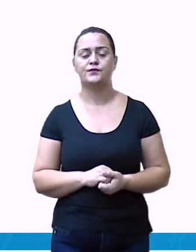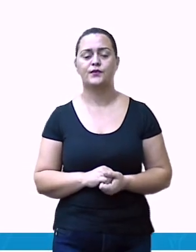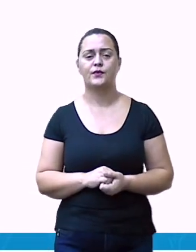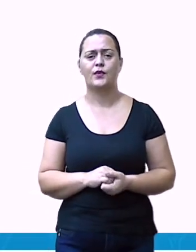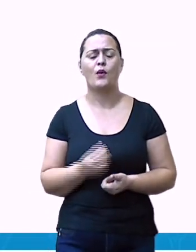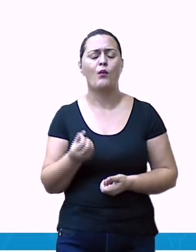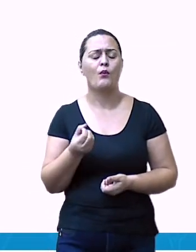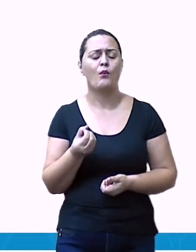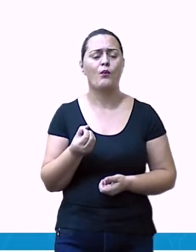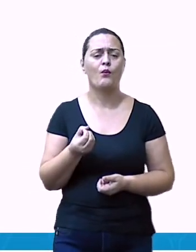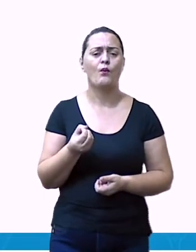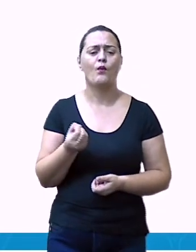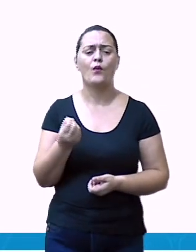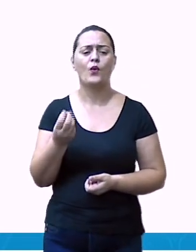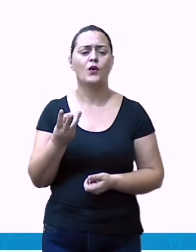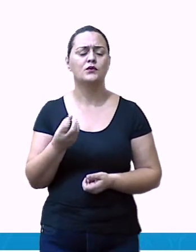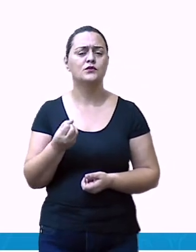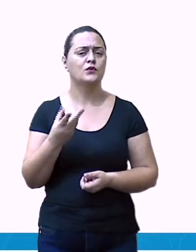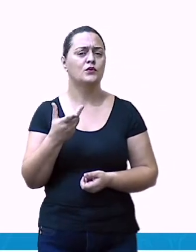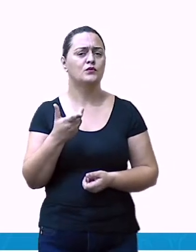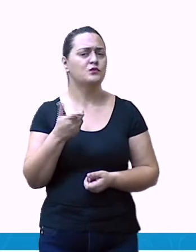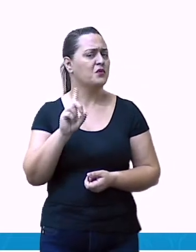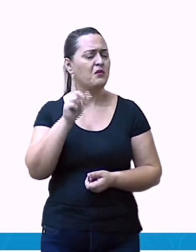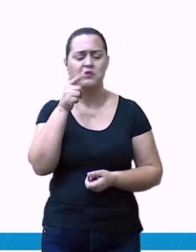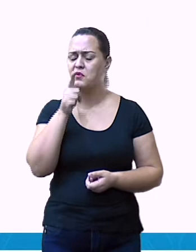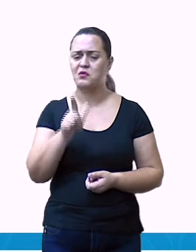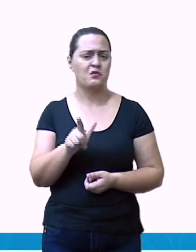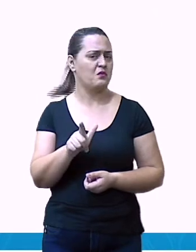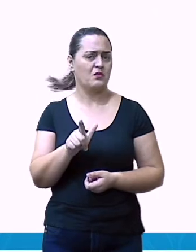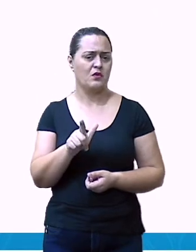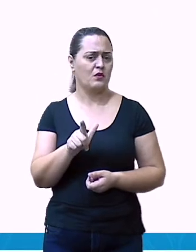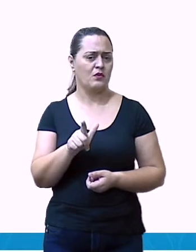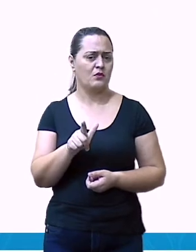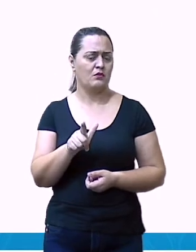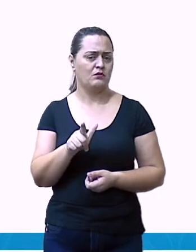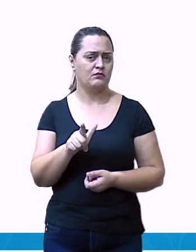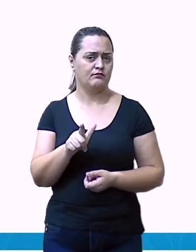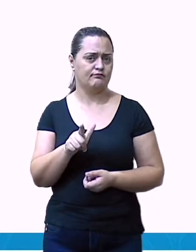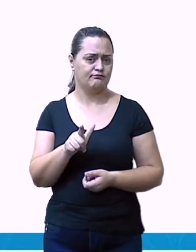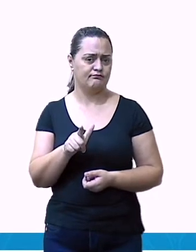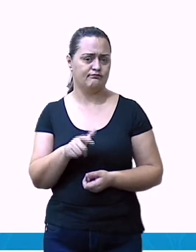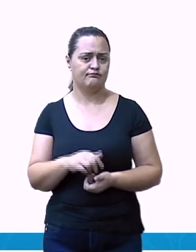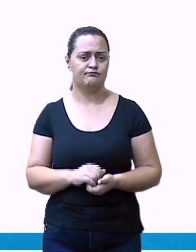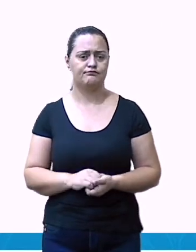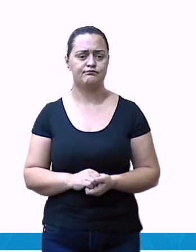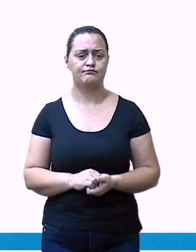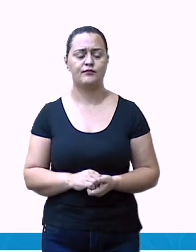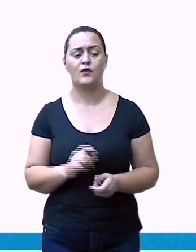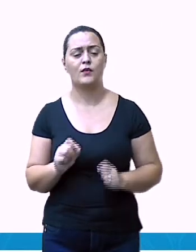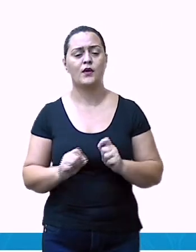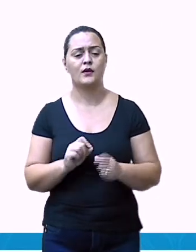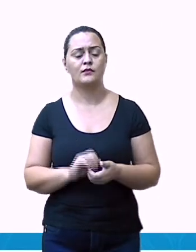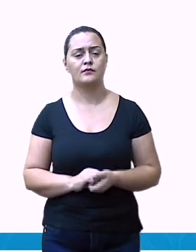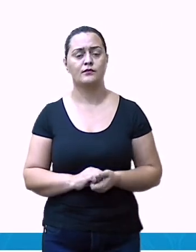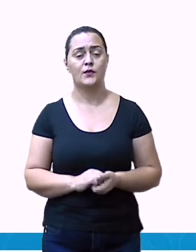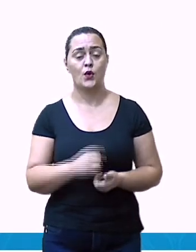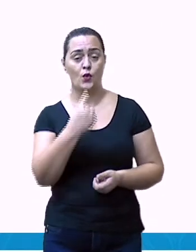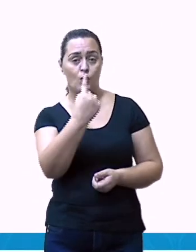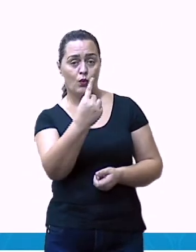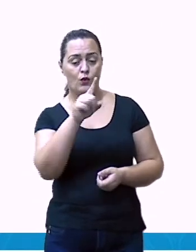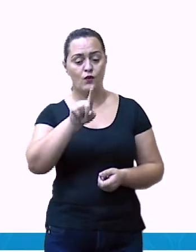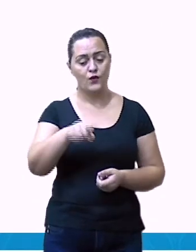ele não adquiriu, que ele não conseguiu nessa prova, foi um valor de